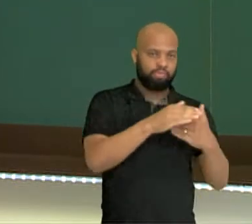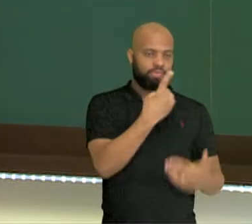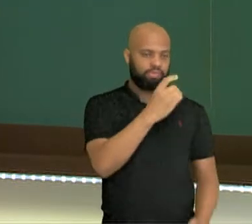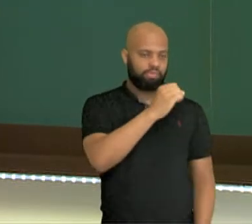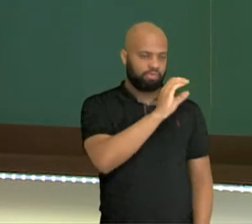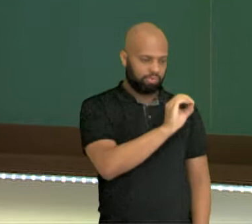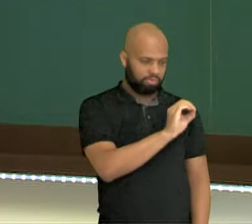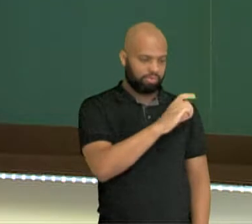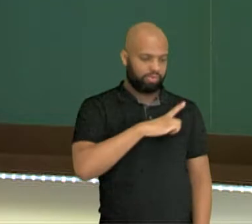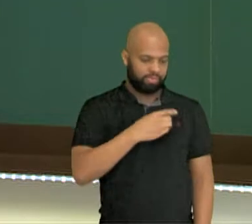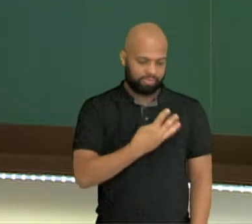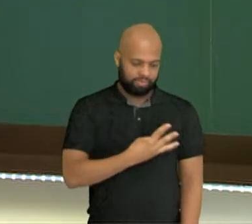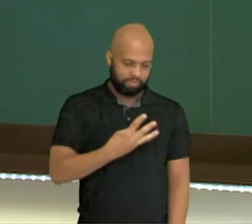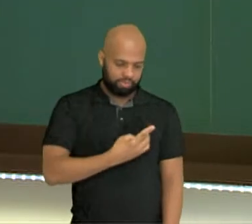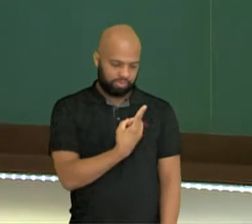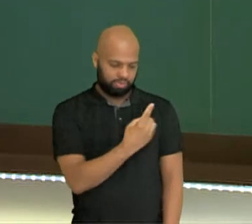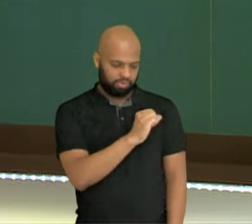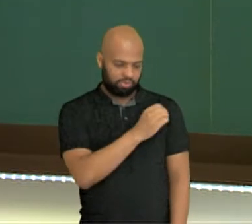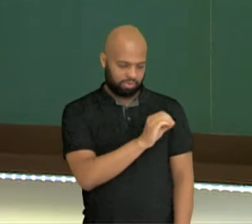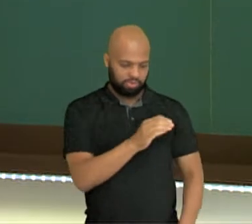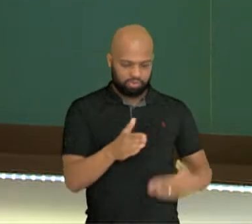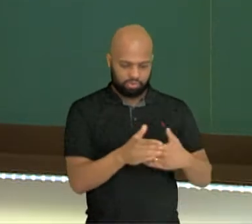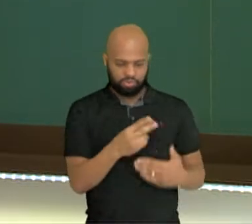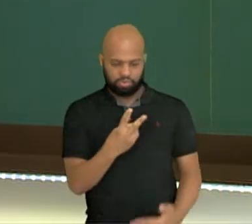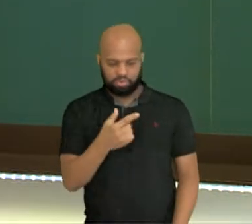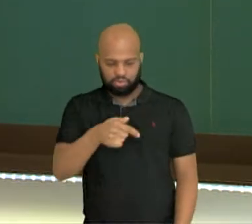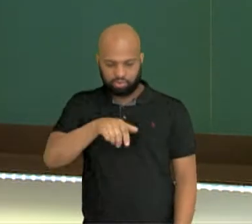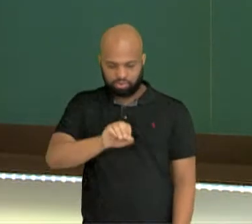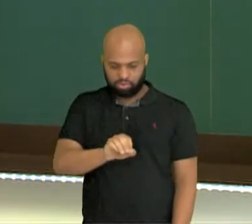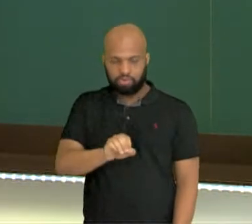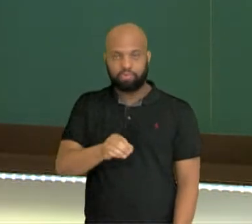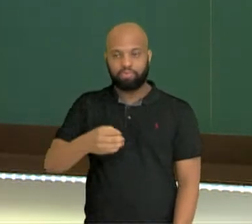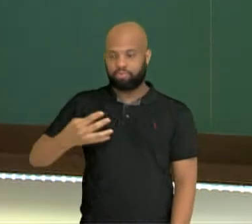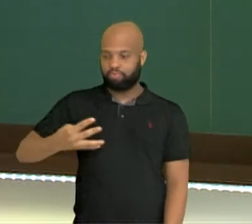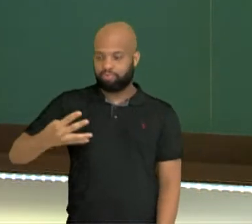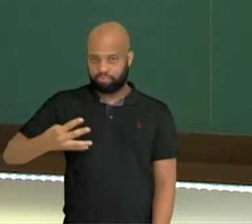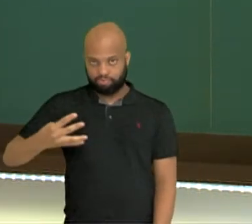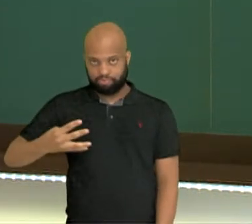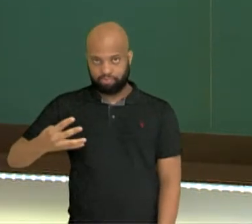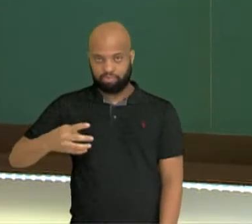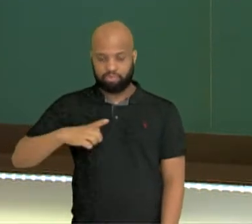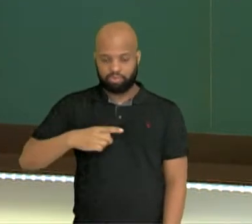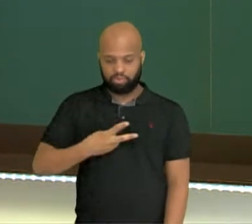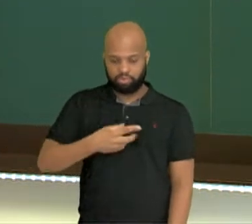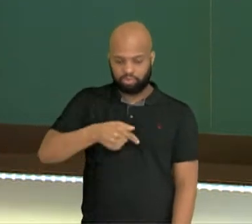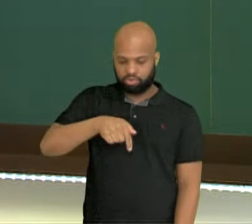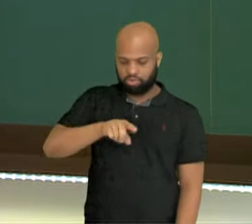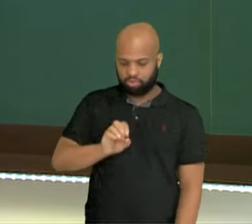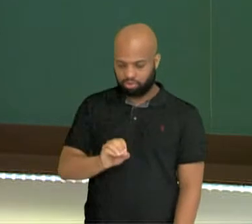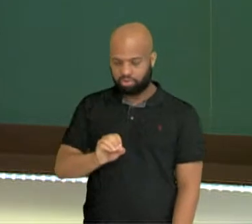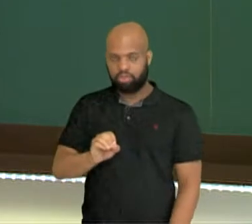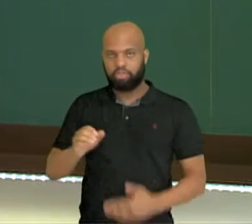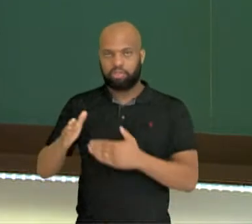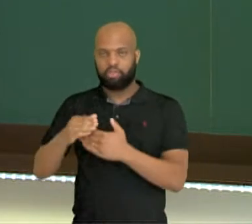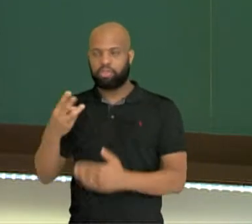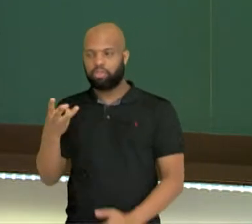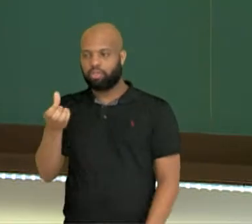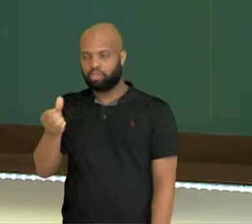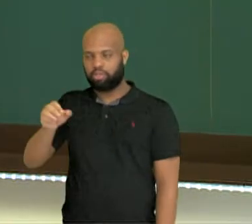terceiro quadrante ângulos de 180 a 270 graus e, por fim, no último quadrante, os ângulos que vão